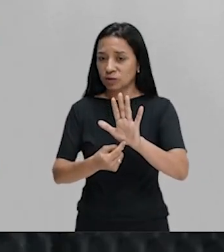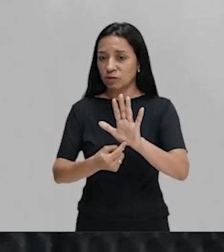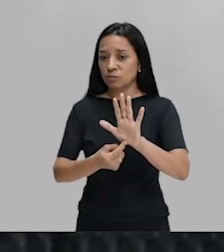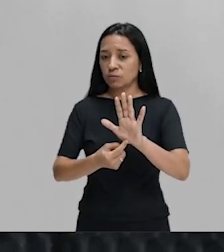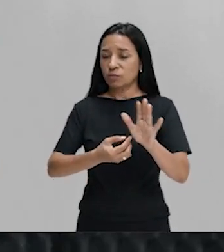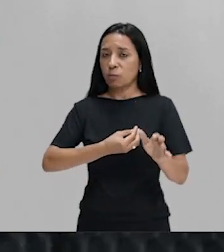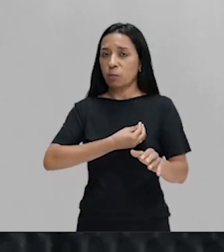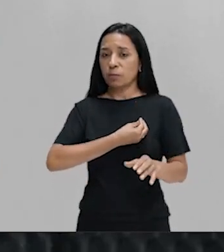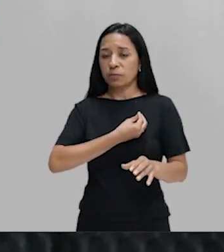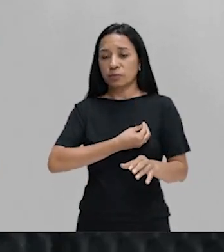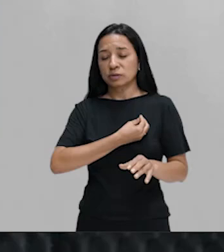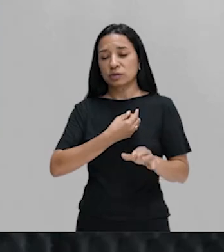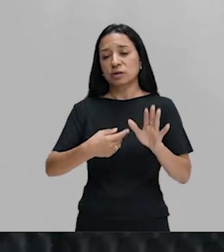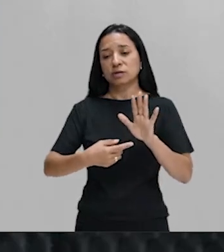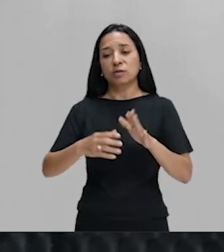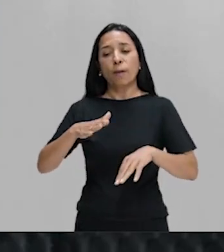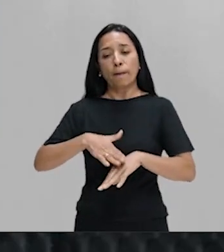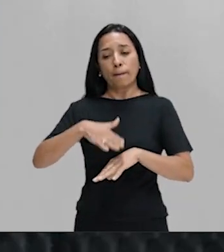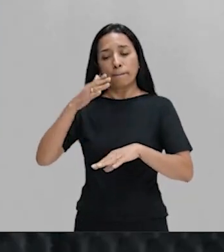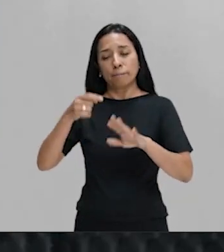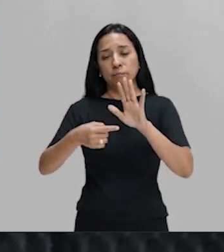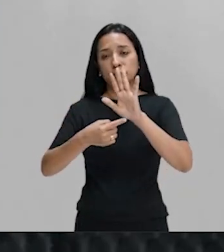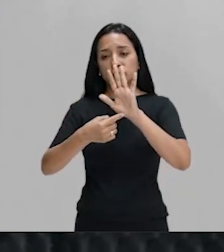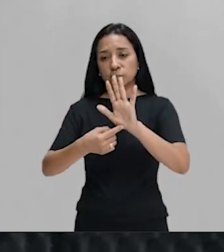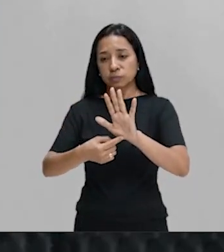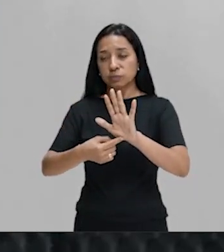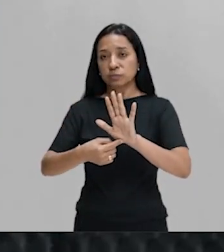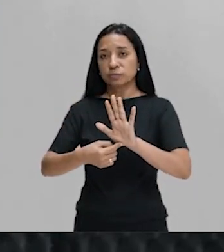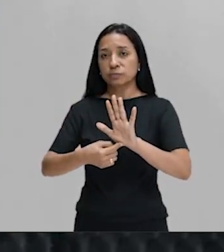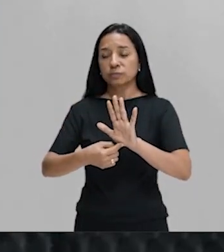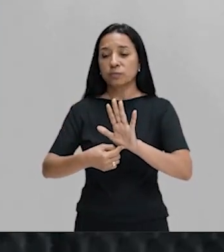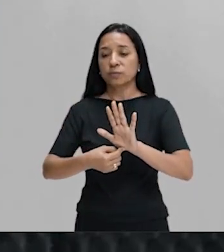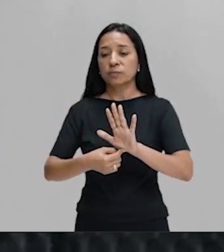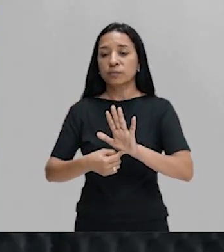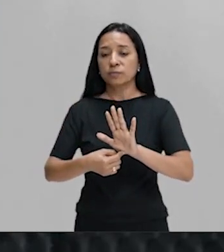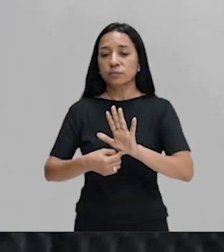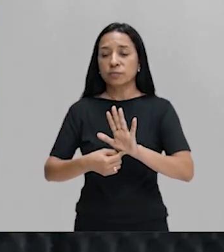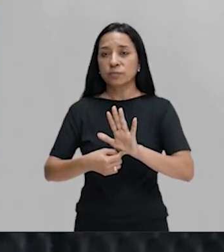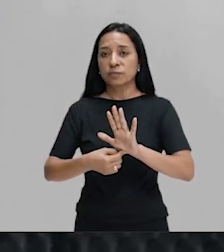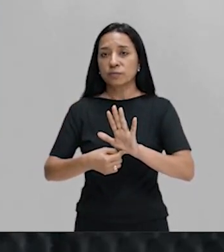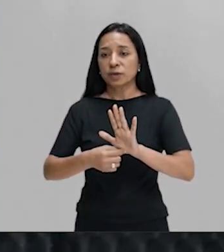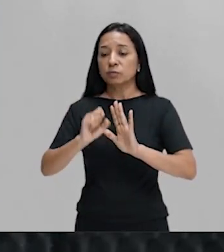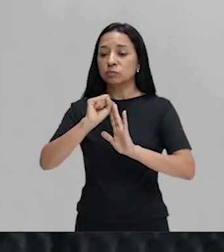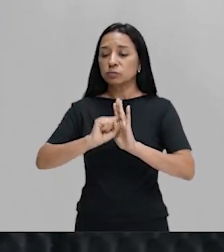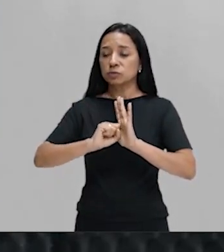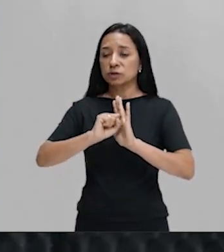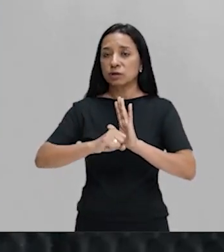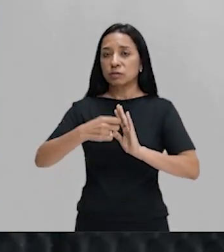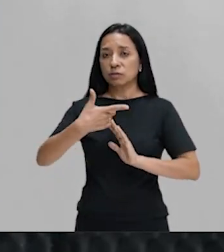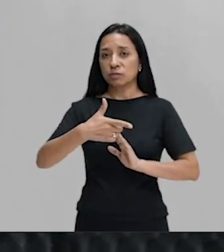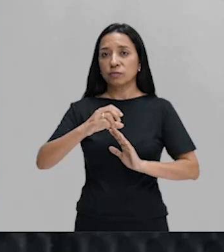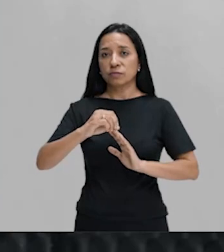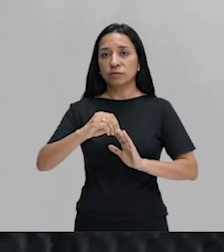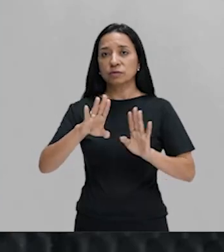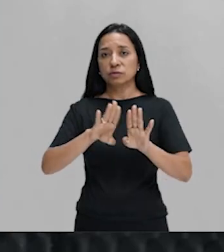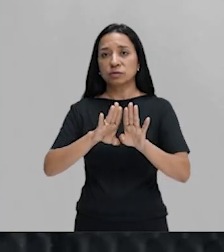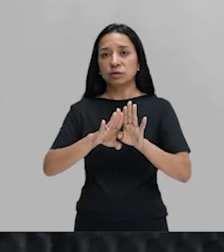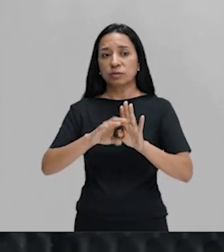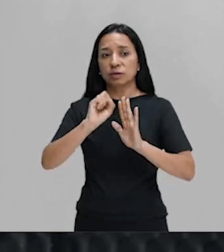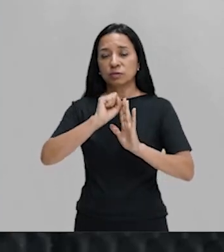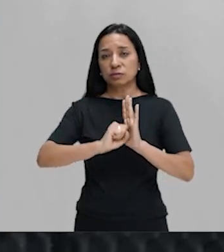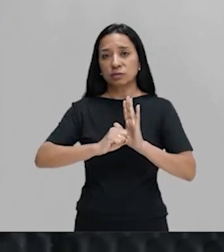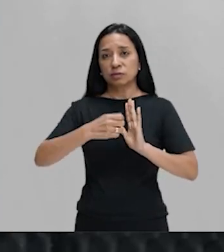estar presente de uma forma mais acentuada, mais nítida, aqui no século XX, no século XXI, ou seja,